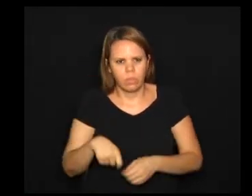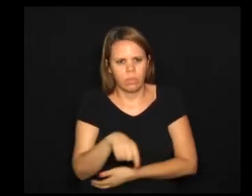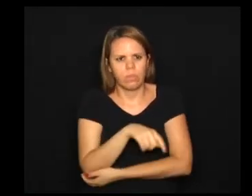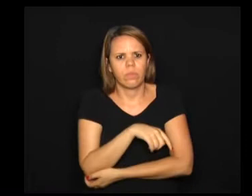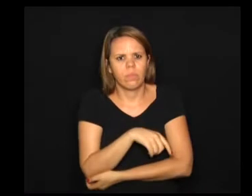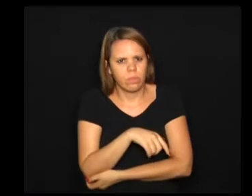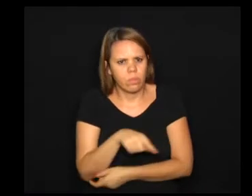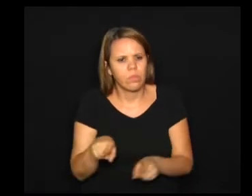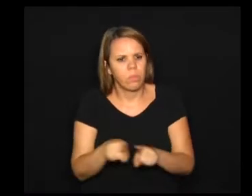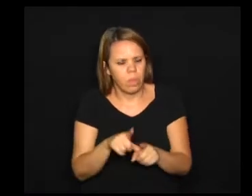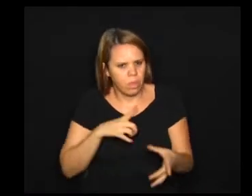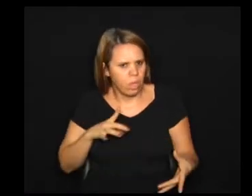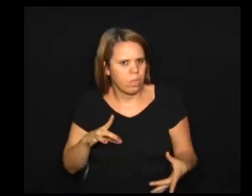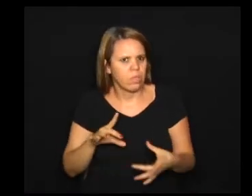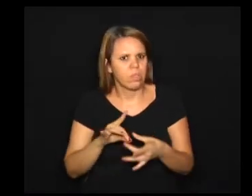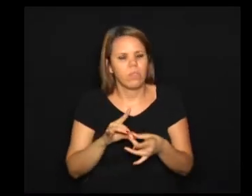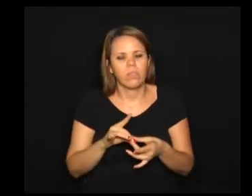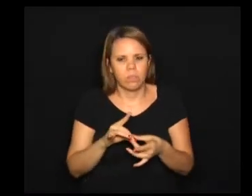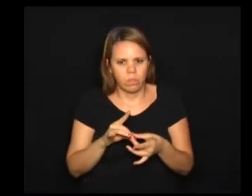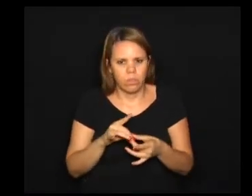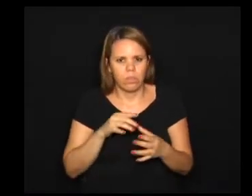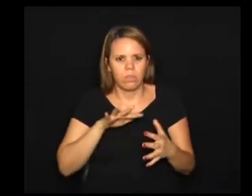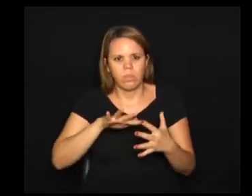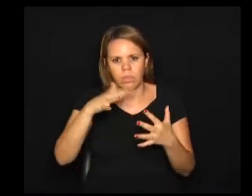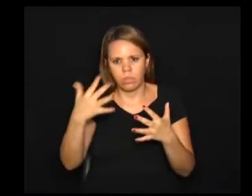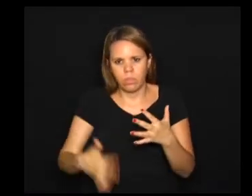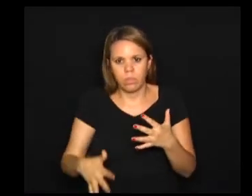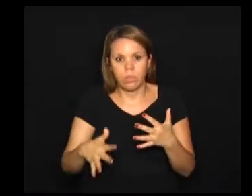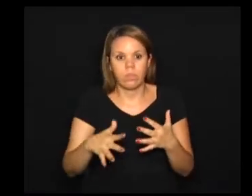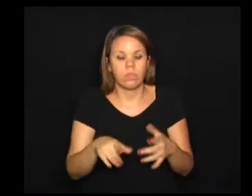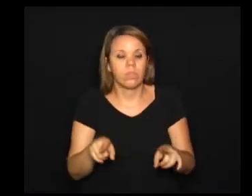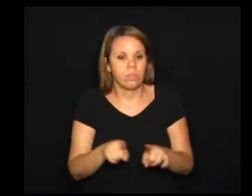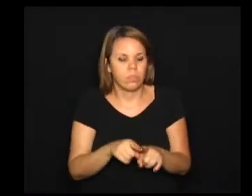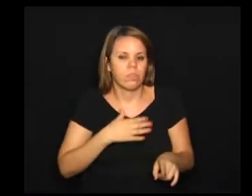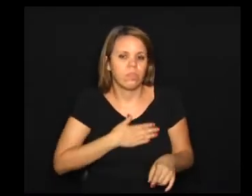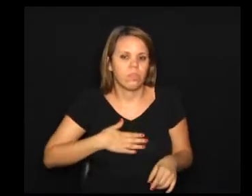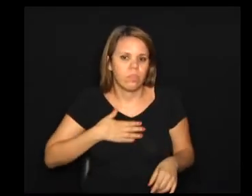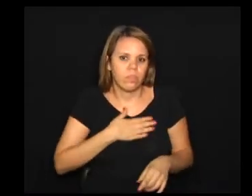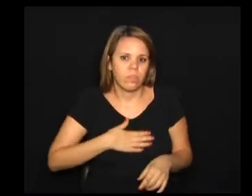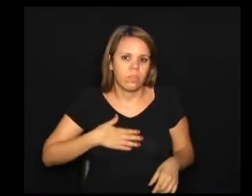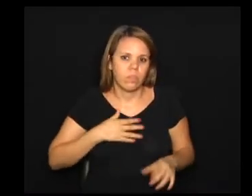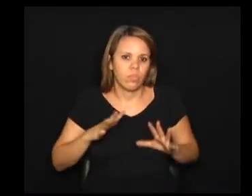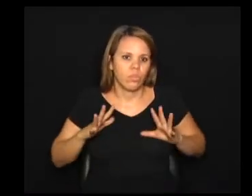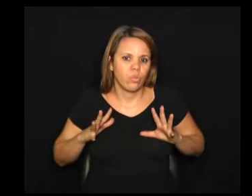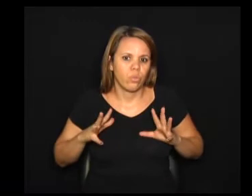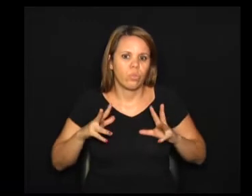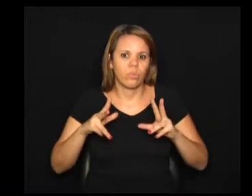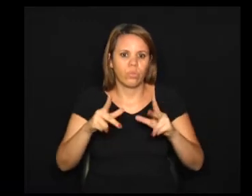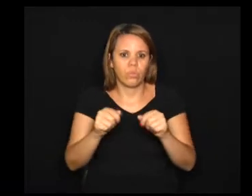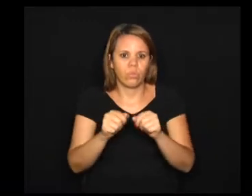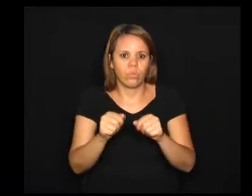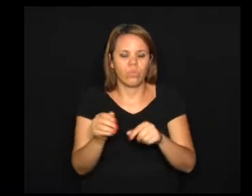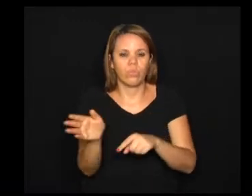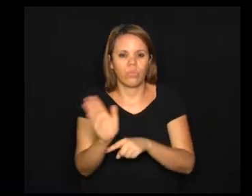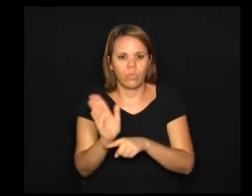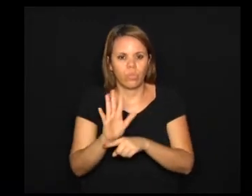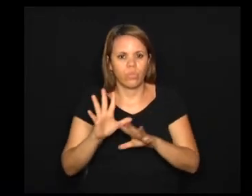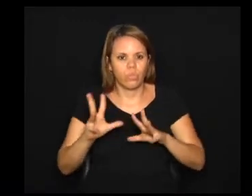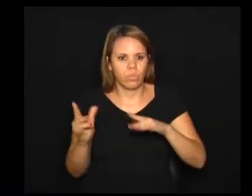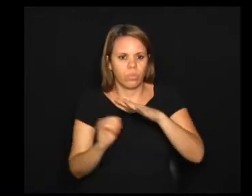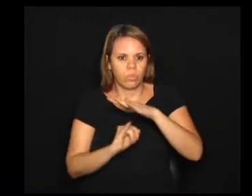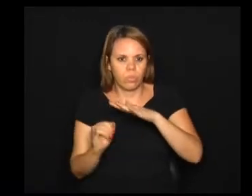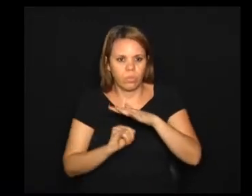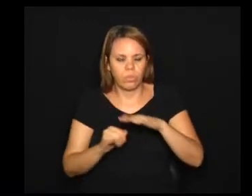também veiculadas com acessibilidade em Libras. Nós gostaríamos que fossem todos os vídeos institucionais da